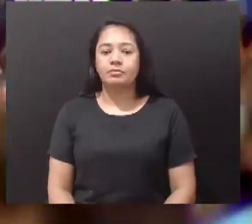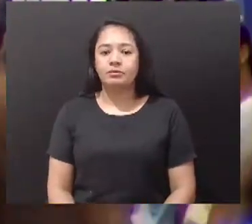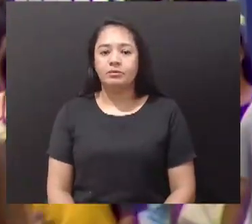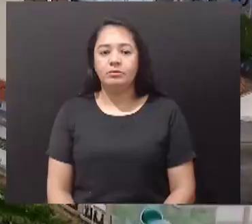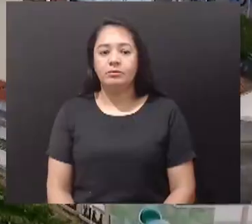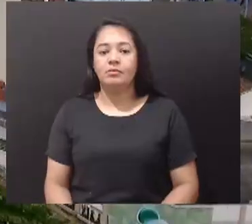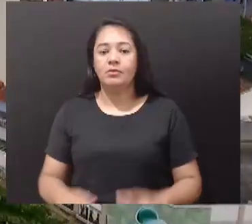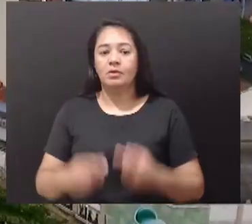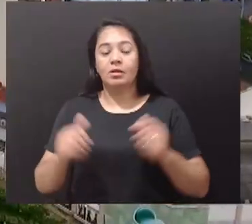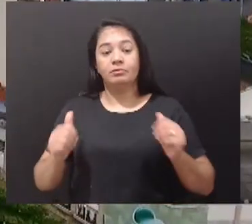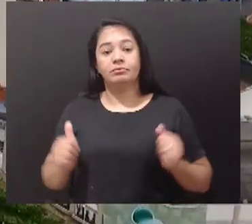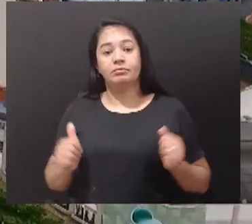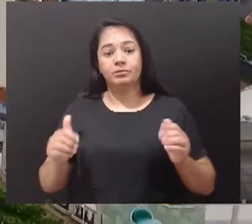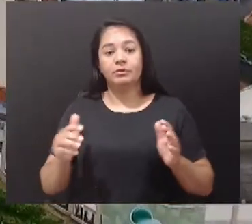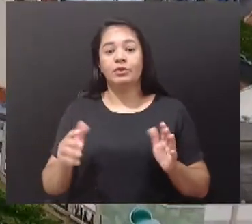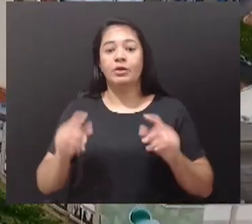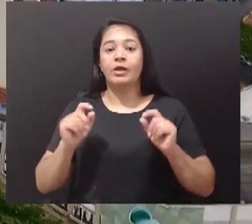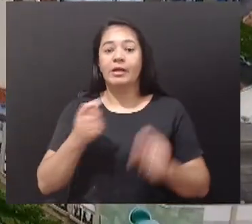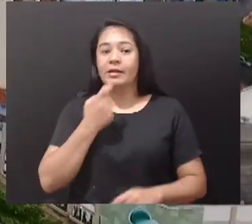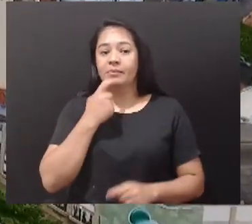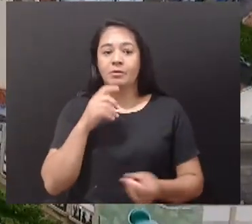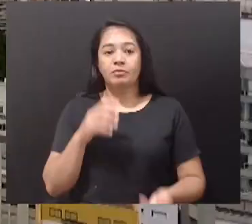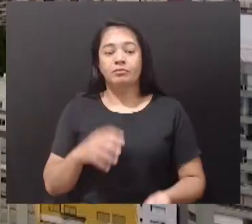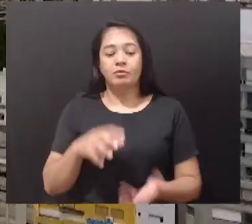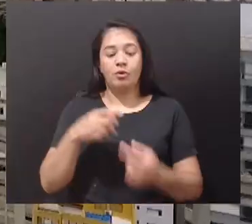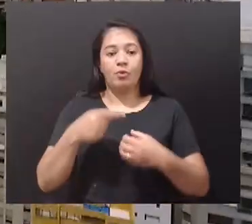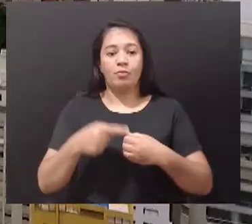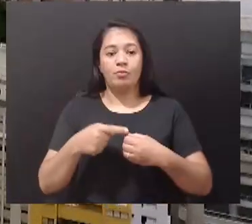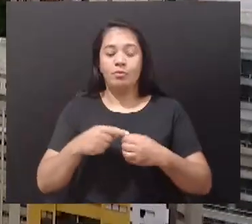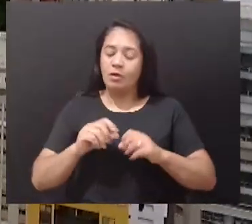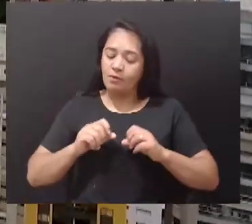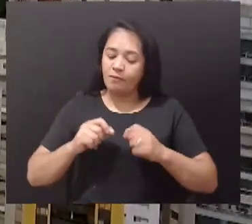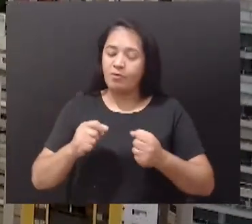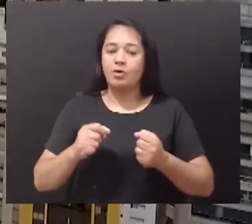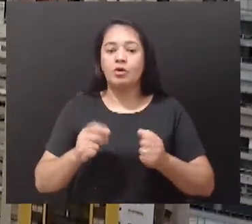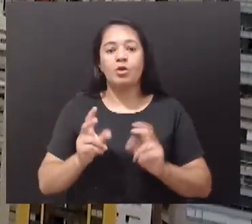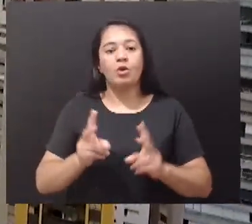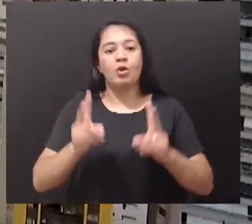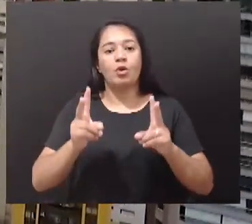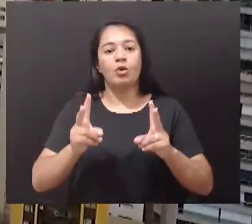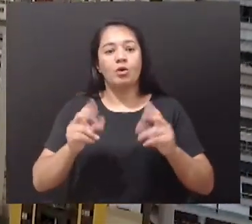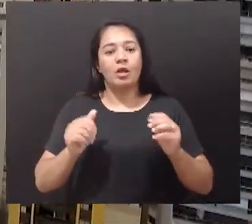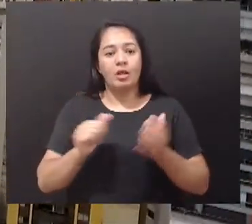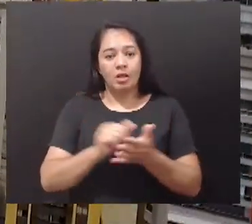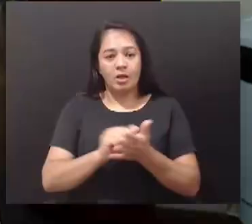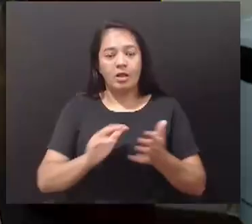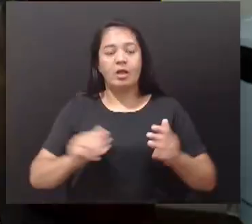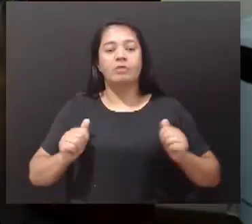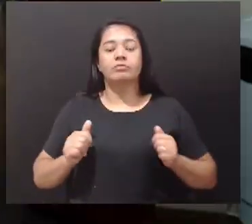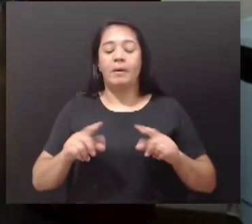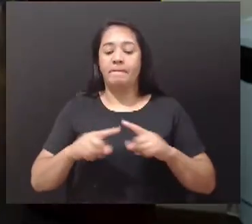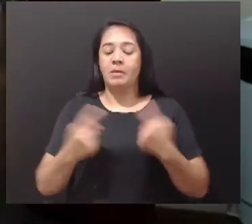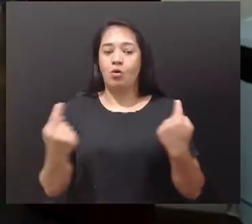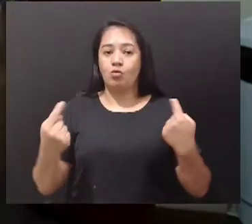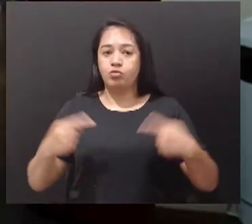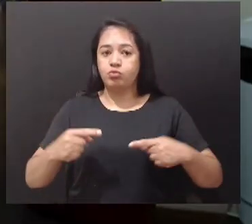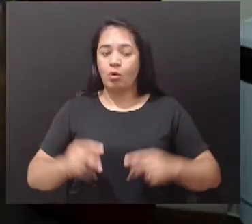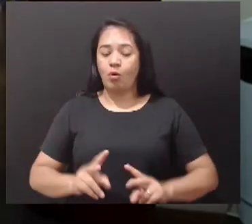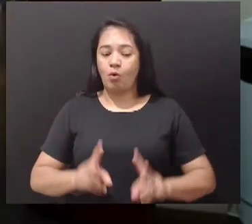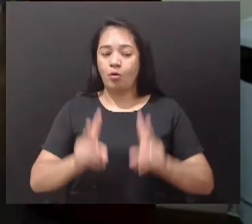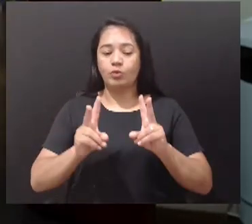colocam Campinas como sendo uma cidade empenhada em manter essas ações, mas o desafio ainda é grande.